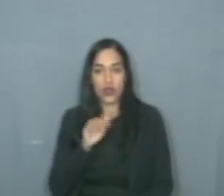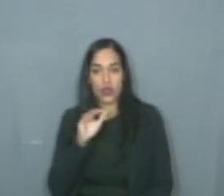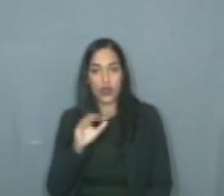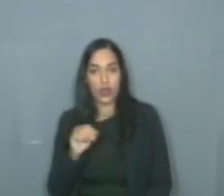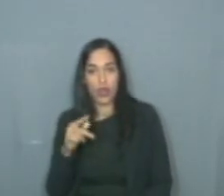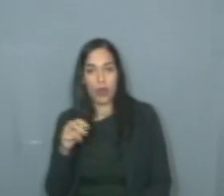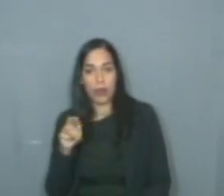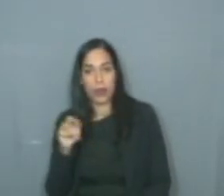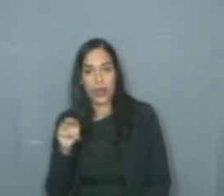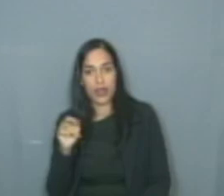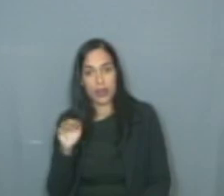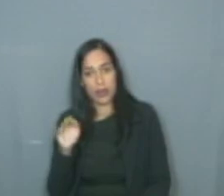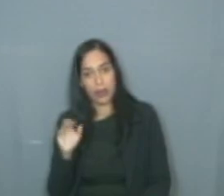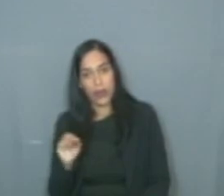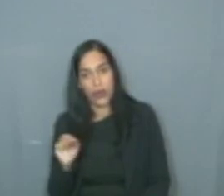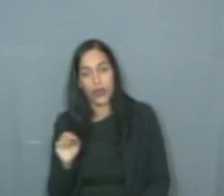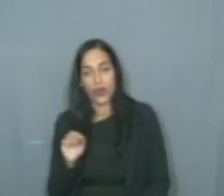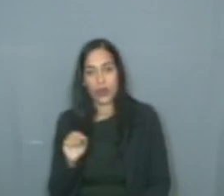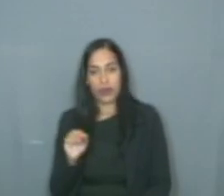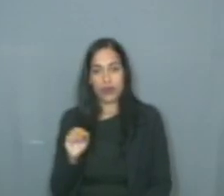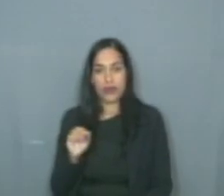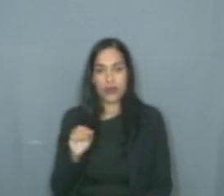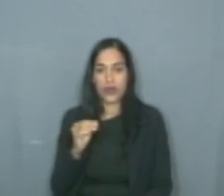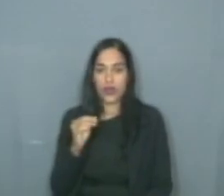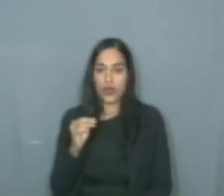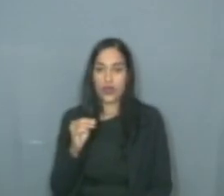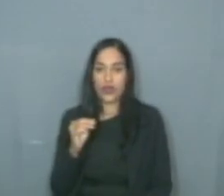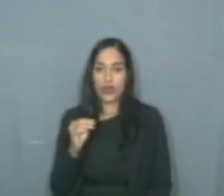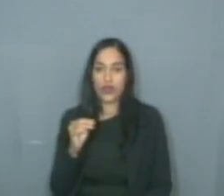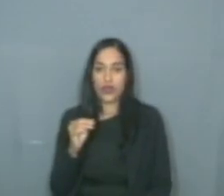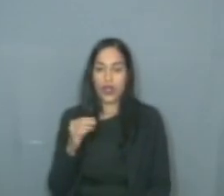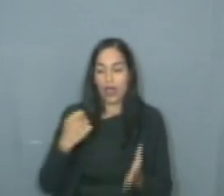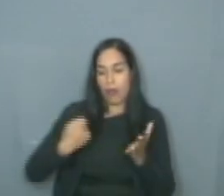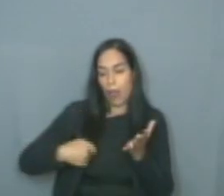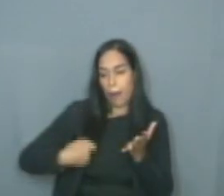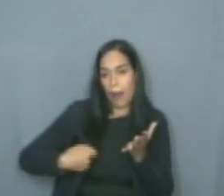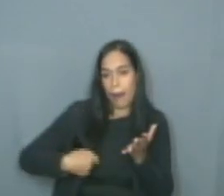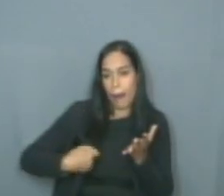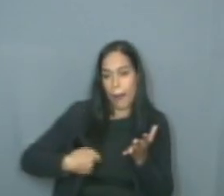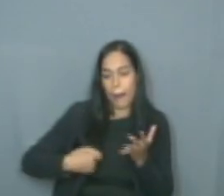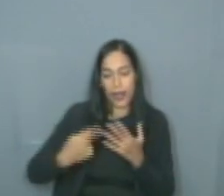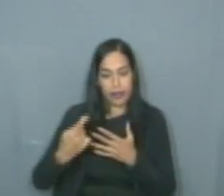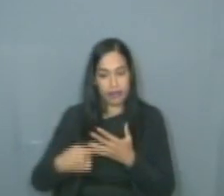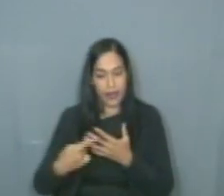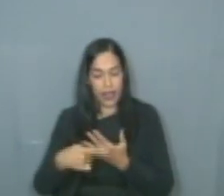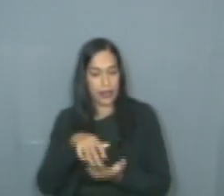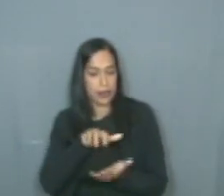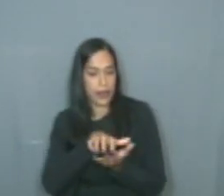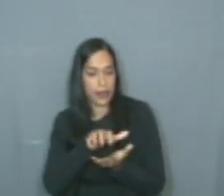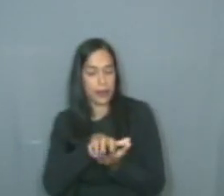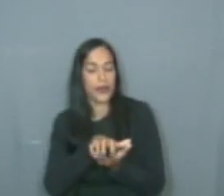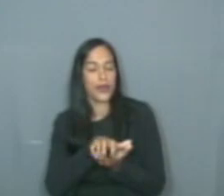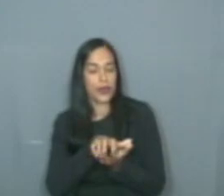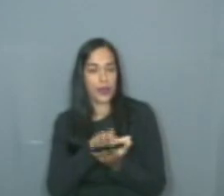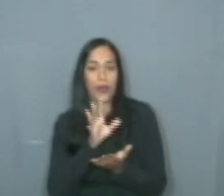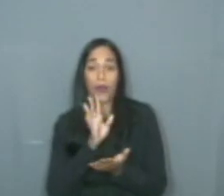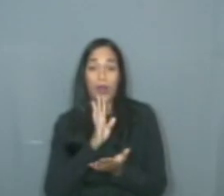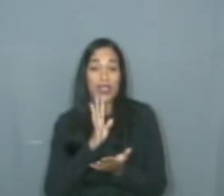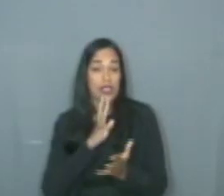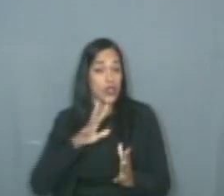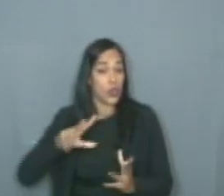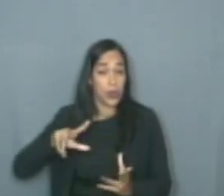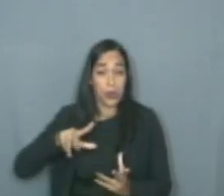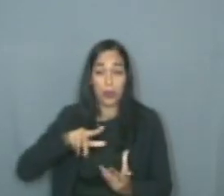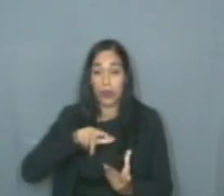Pernambuco, nome de um dos maiores chorões, choristas de Pernambuco, conhecido